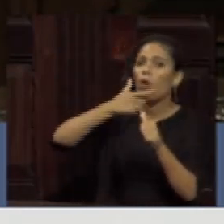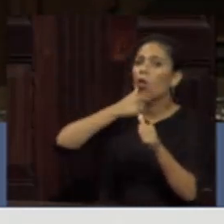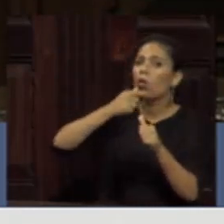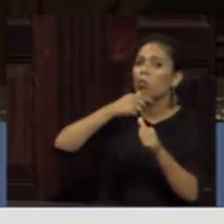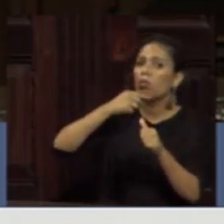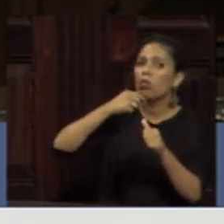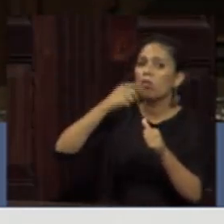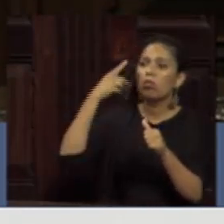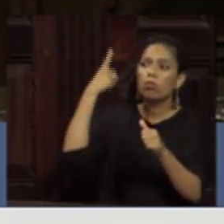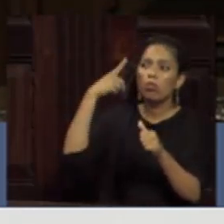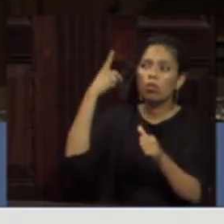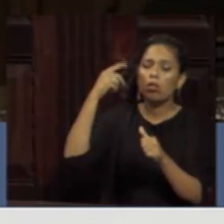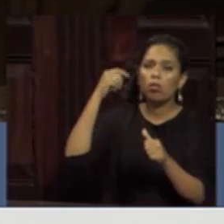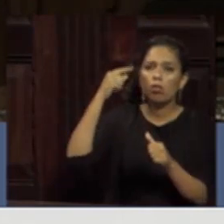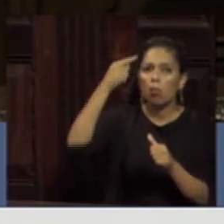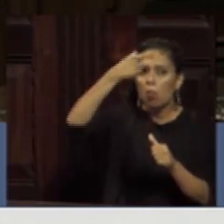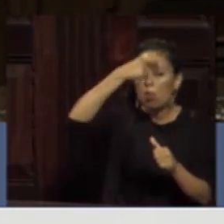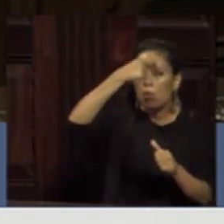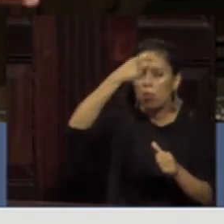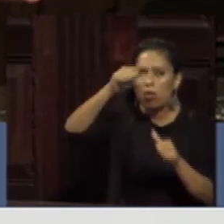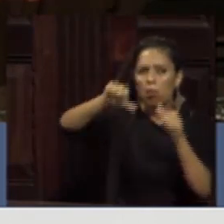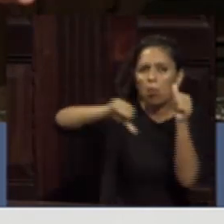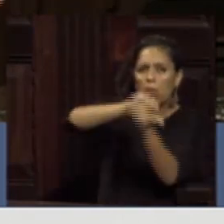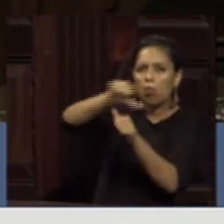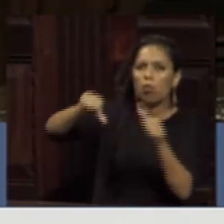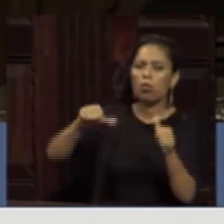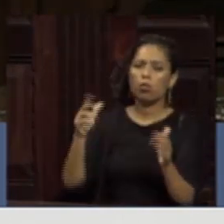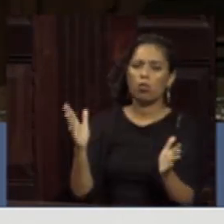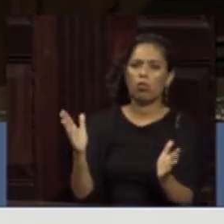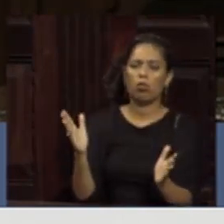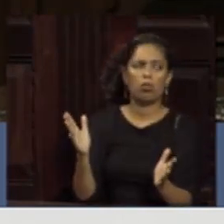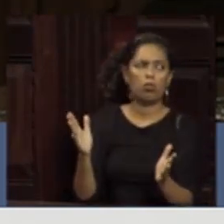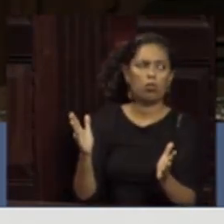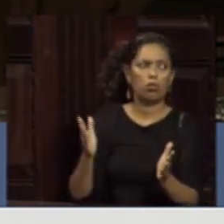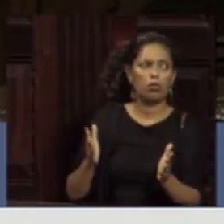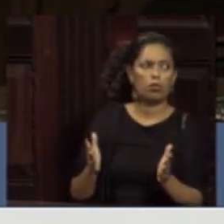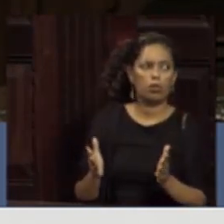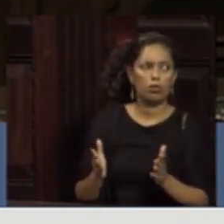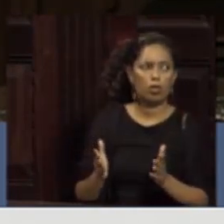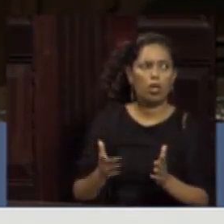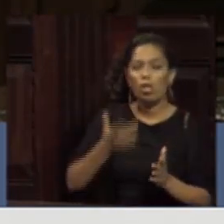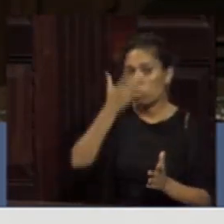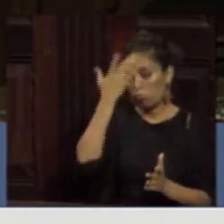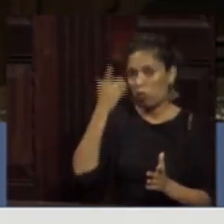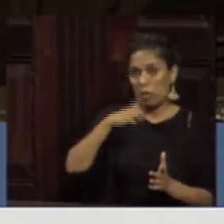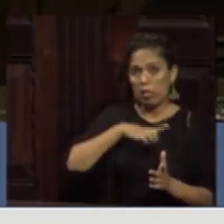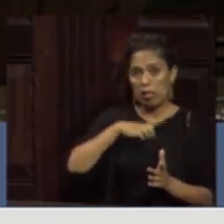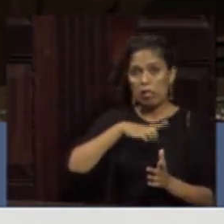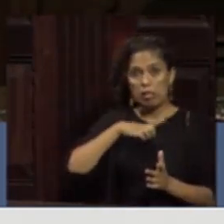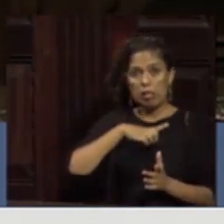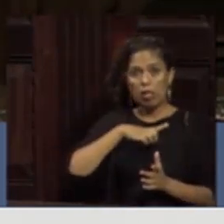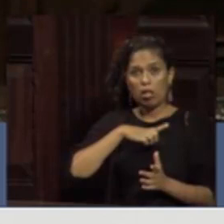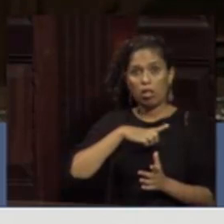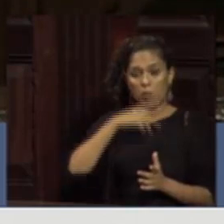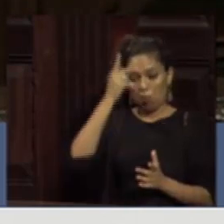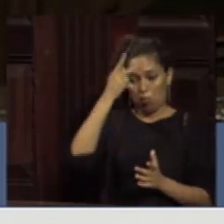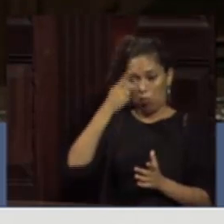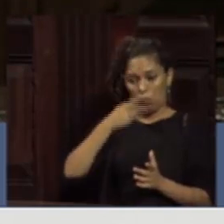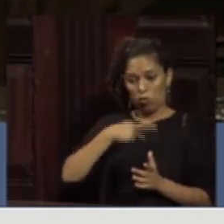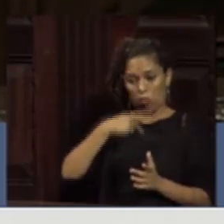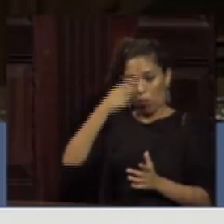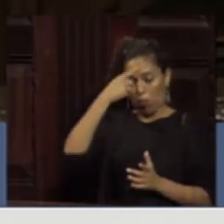que já não abraça mais aquele ideário. As pessoas têm direito a mudar o seu